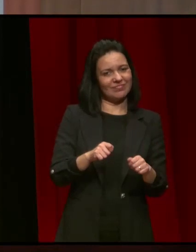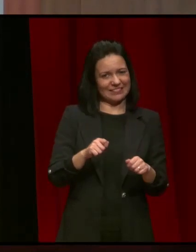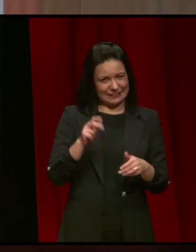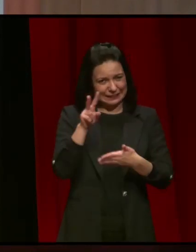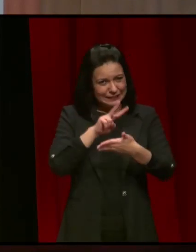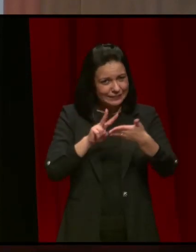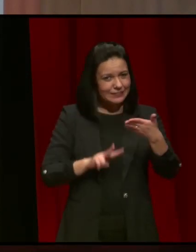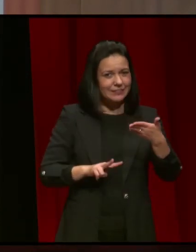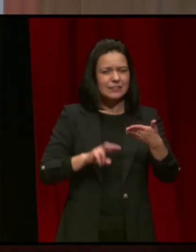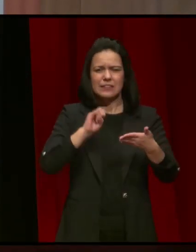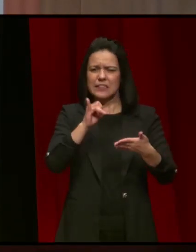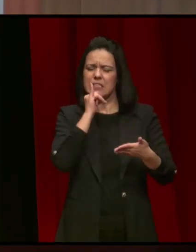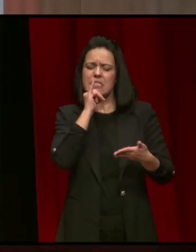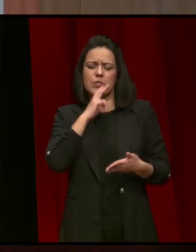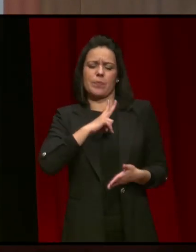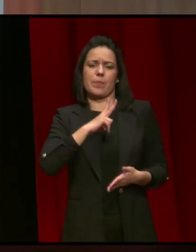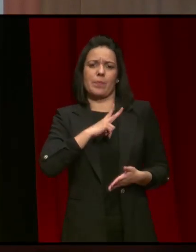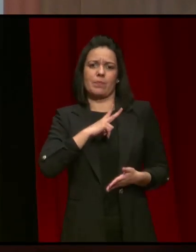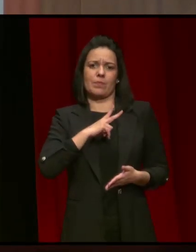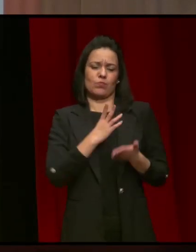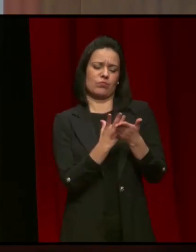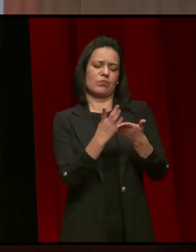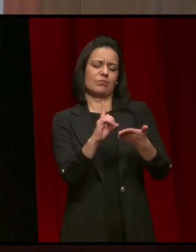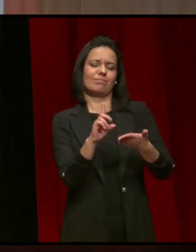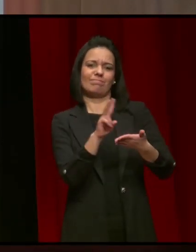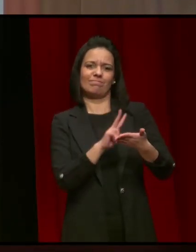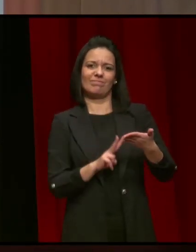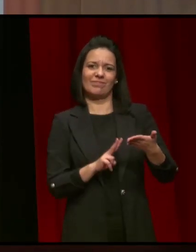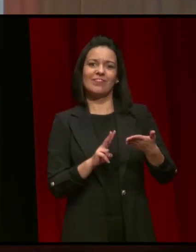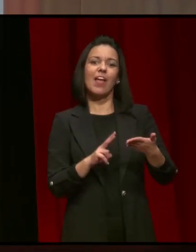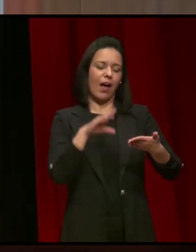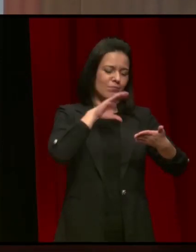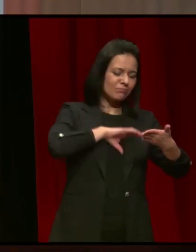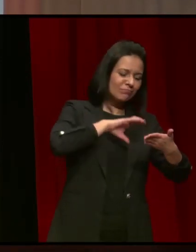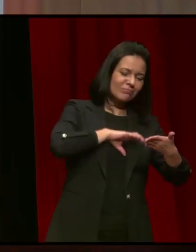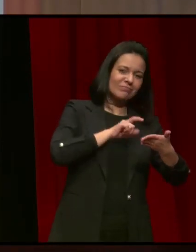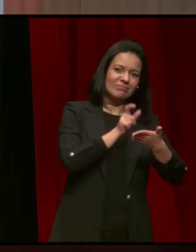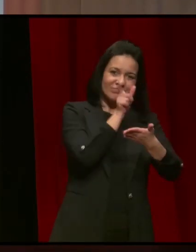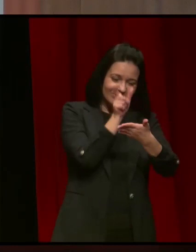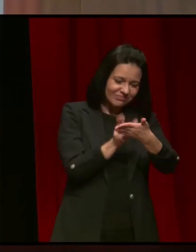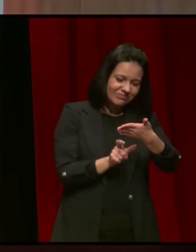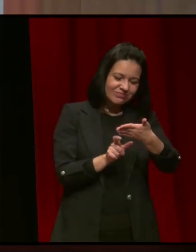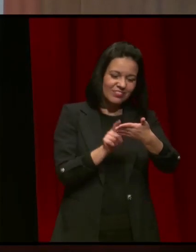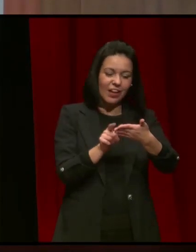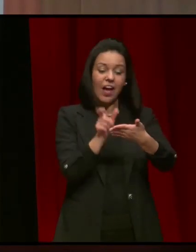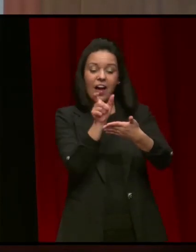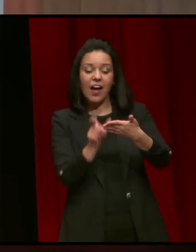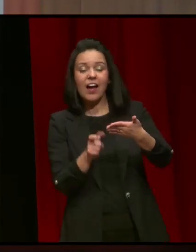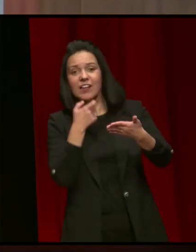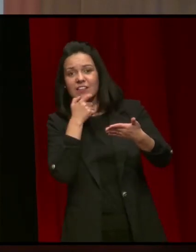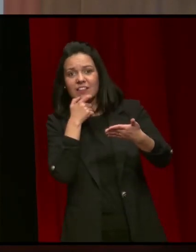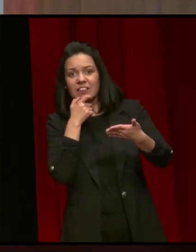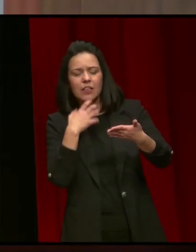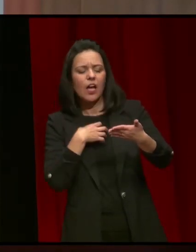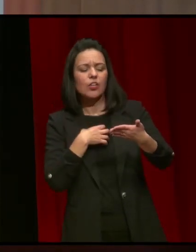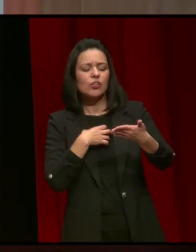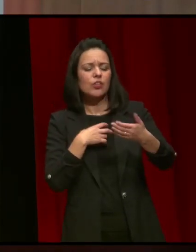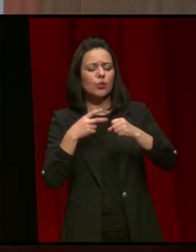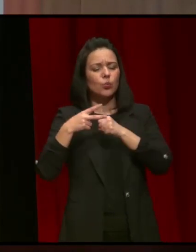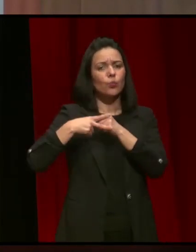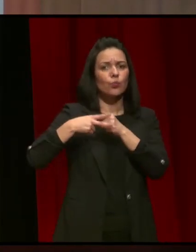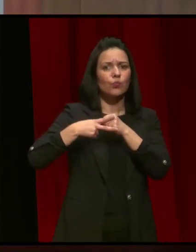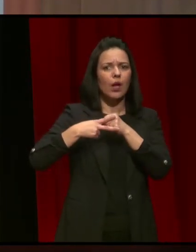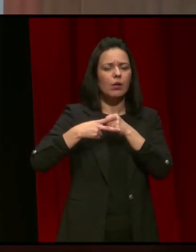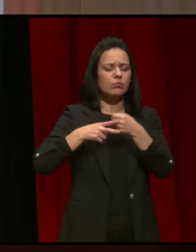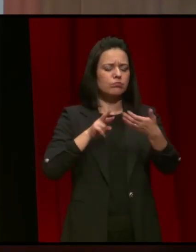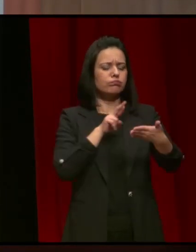você vai fazer sua devoção, sua leitura bíblica, lê em português e lê a outra língua do lado, aí você vê a tradução do verbo é diferente, e